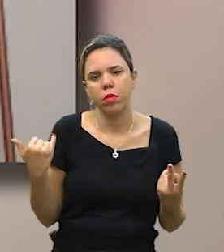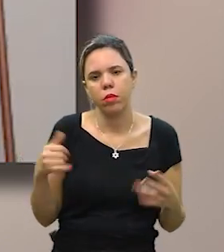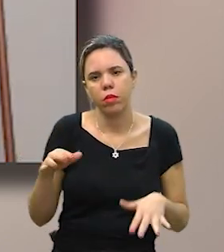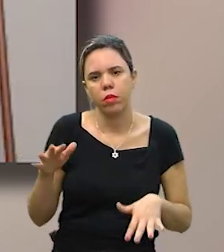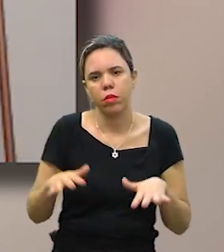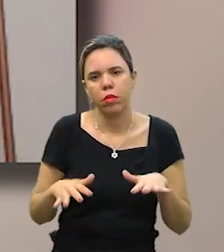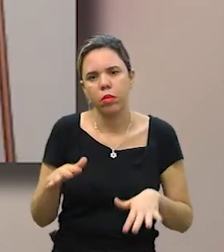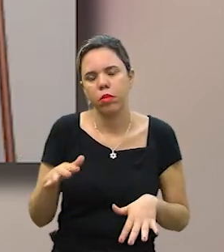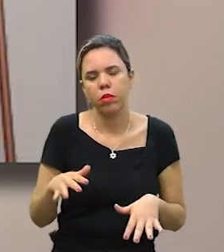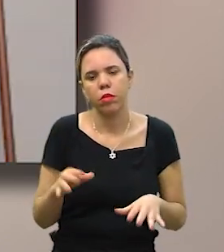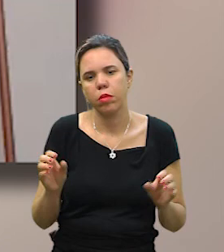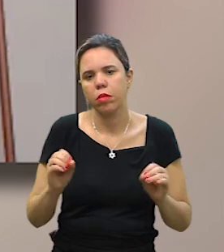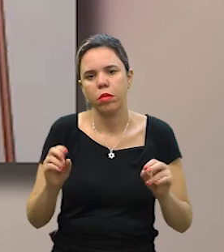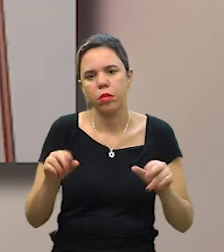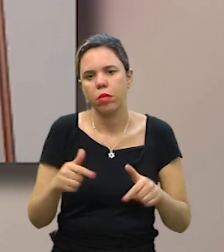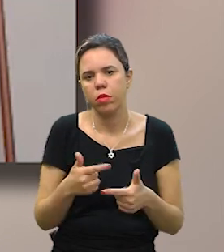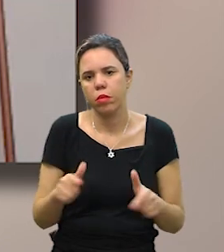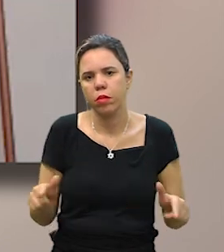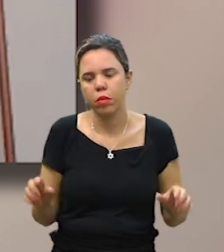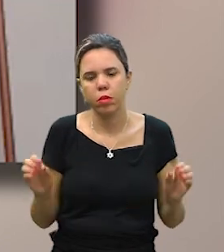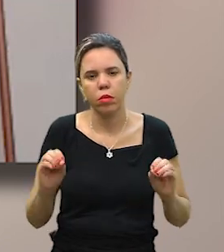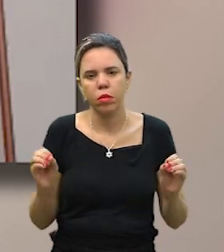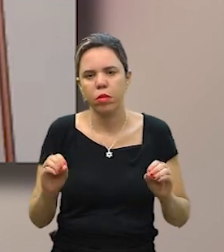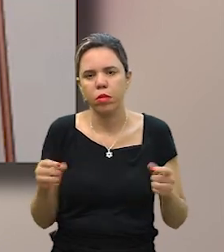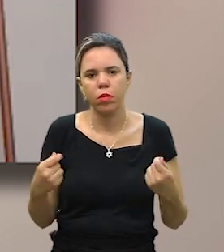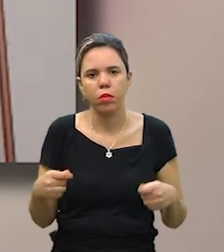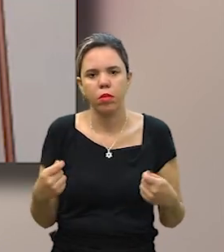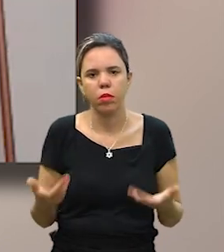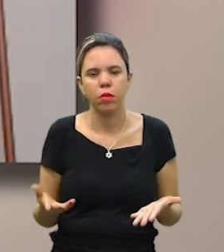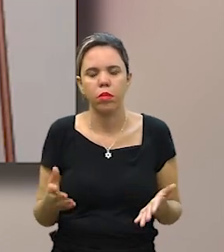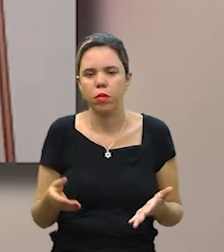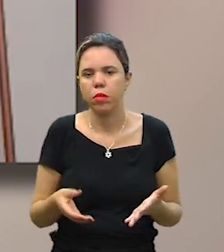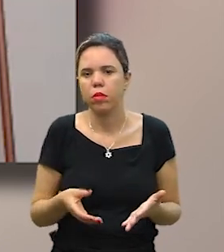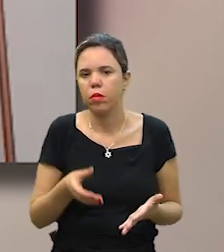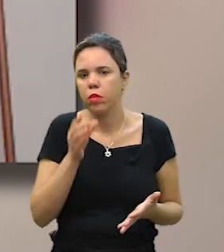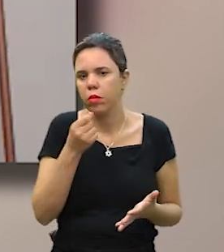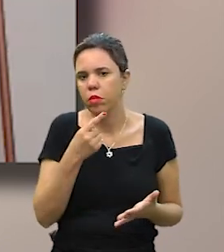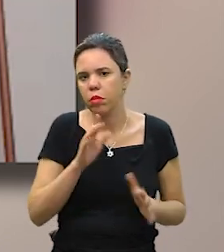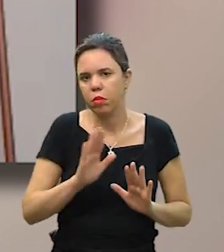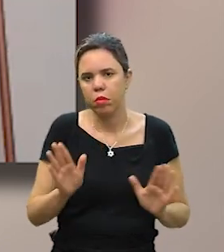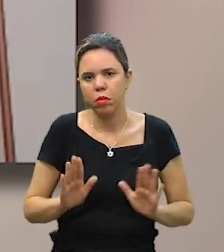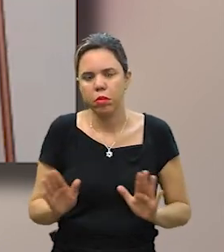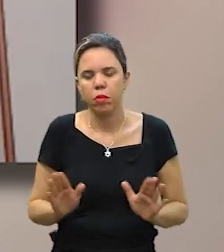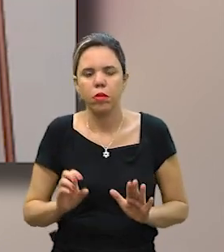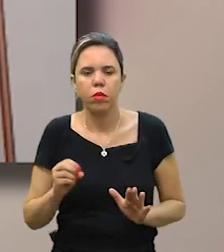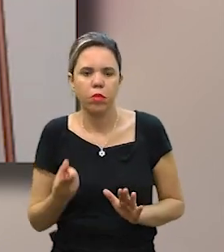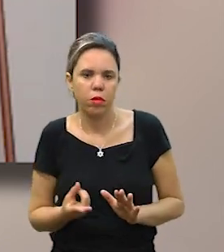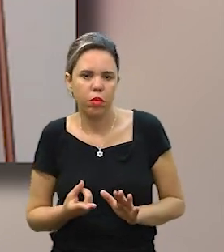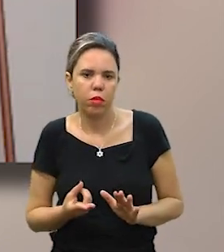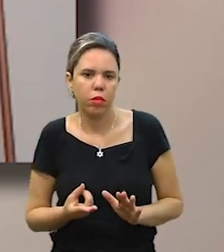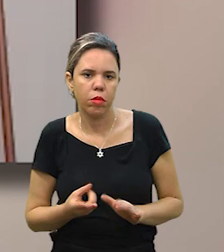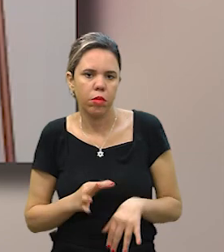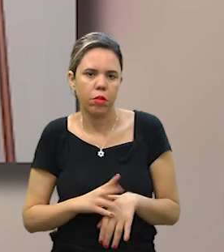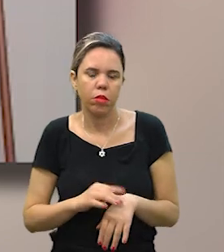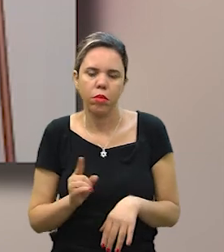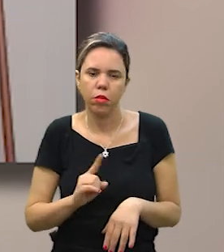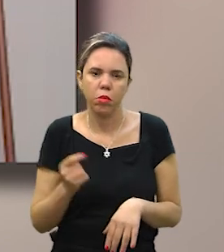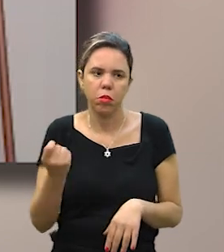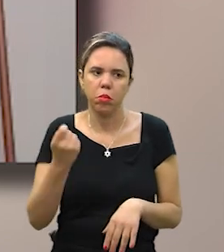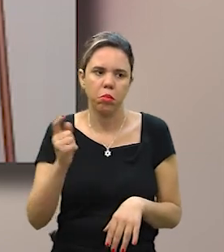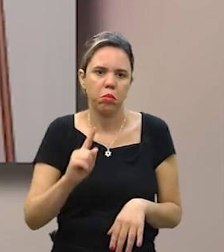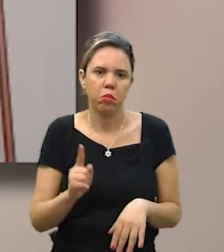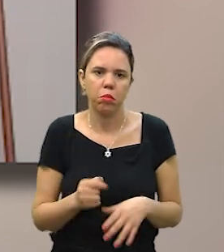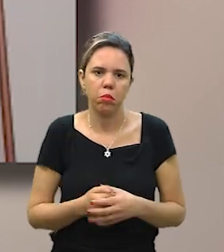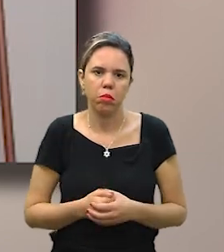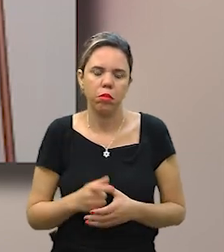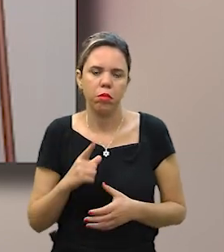anos, às vezes, sem nunca ter tido a necessidade de tomar um antibiótico ou de ficar doente